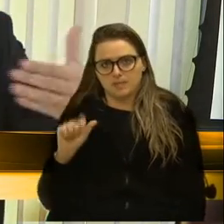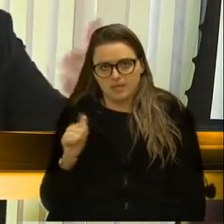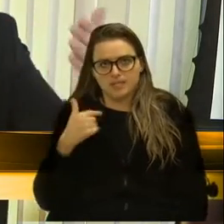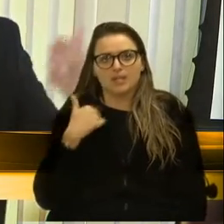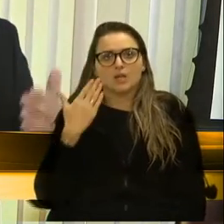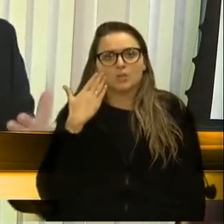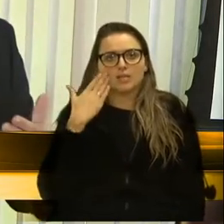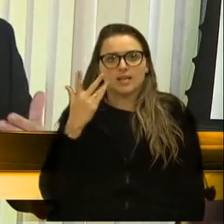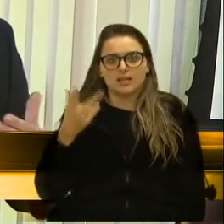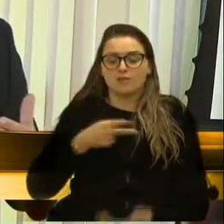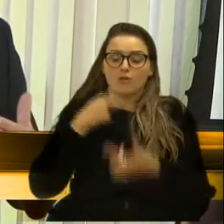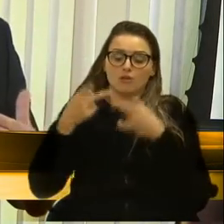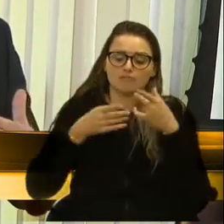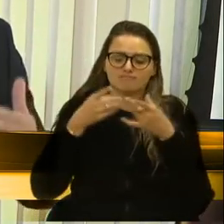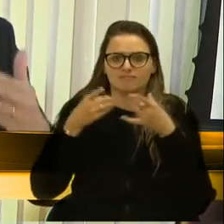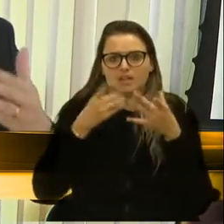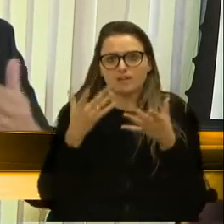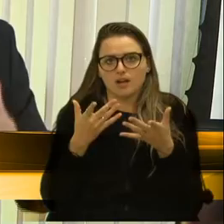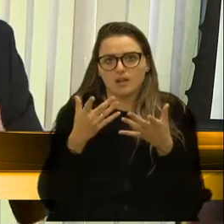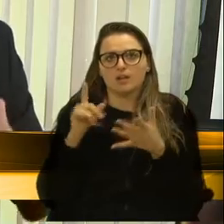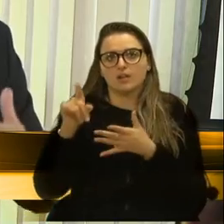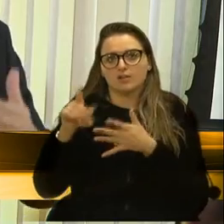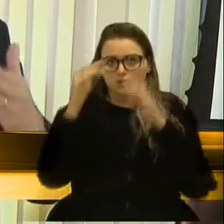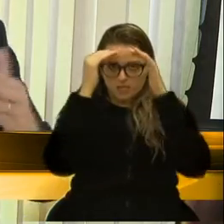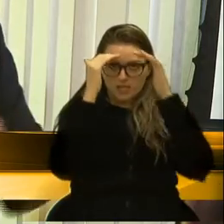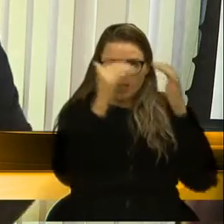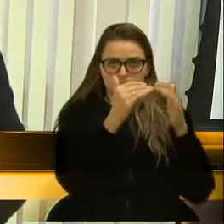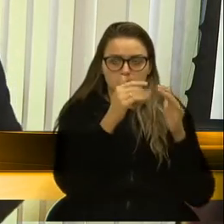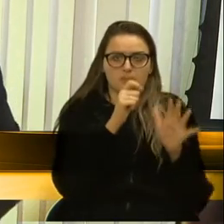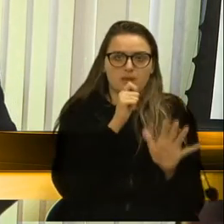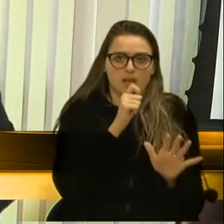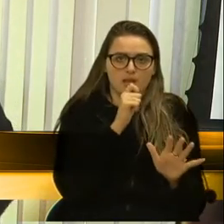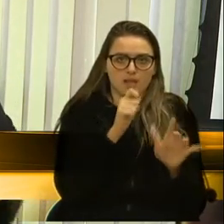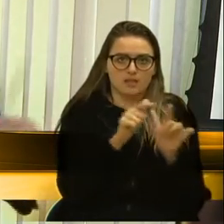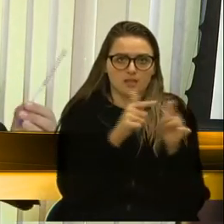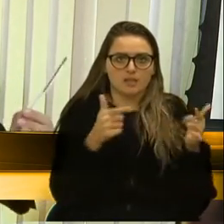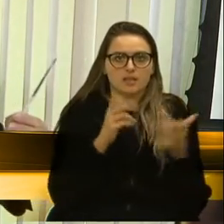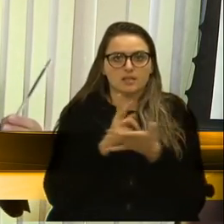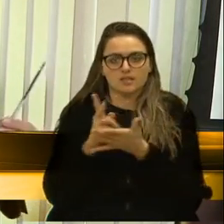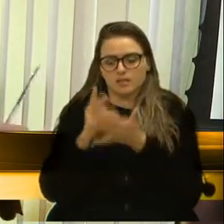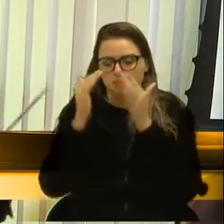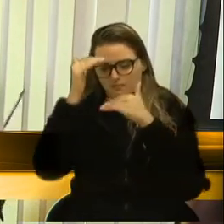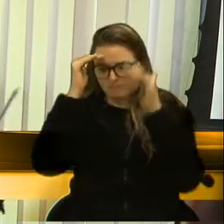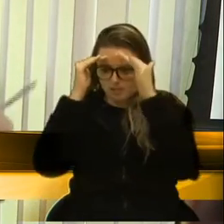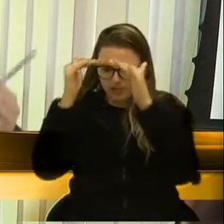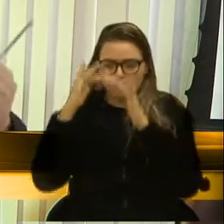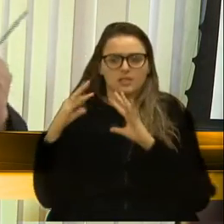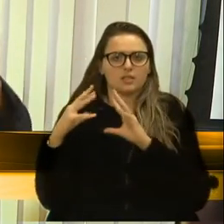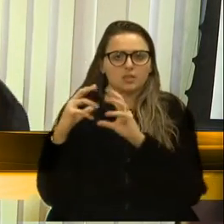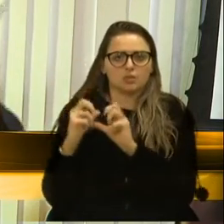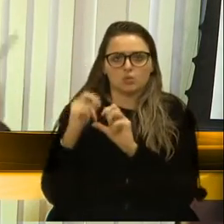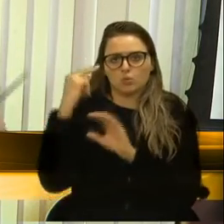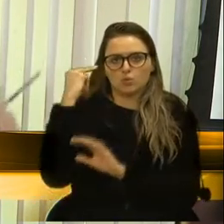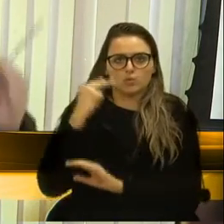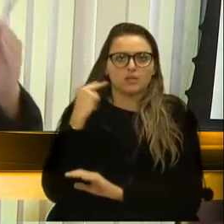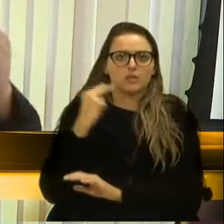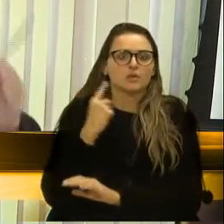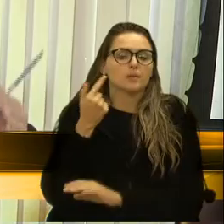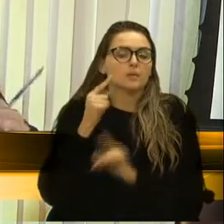no calor aqui da discussão. O senhor respeita a imprensa, e a imprensa sempre lhe respeitou, como respeita todos os vereadores. Agora, vamos pegar,